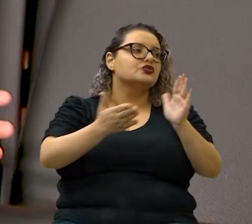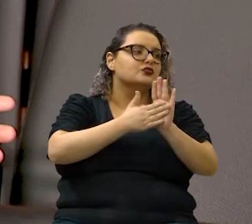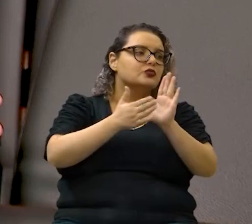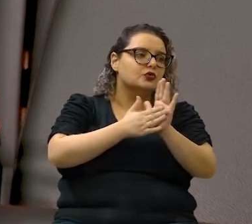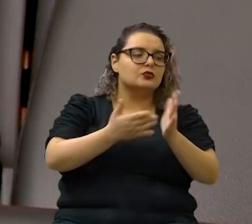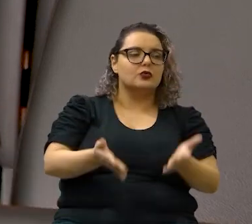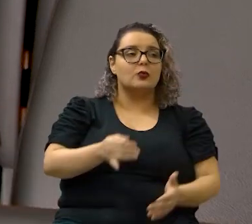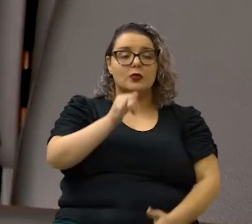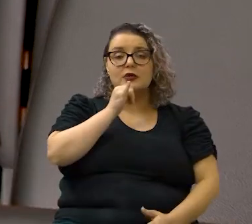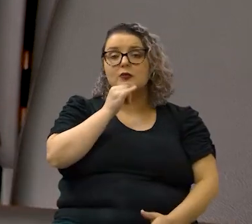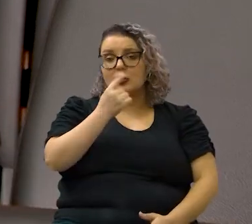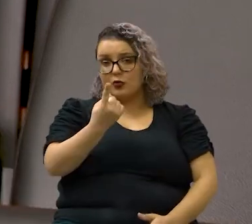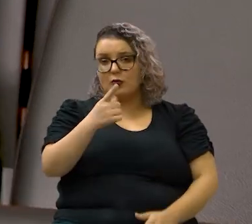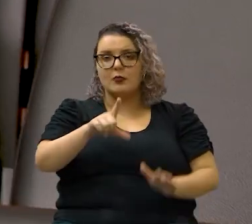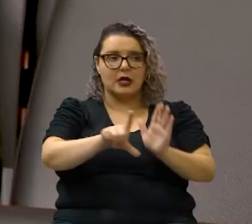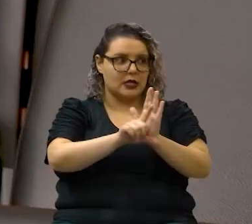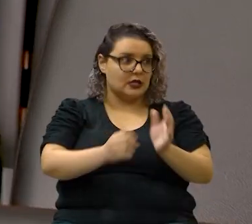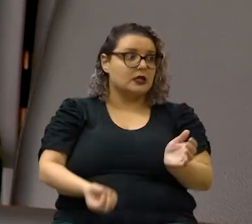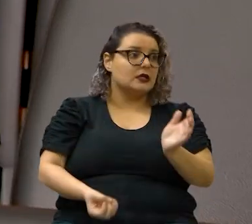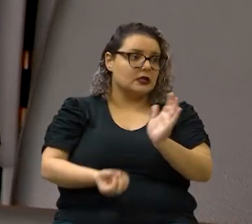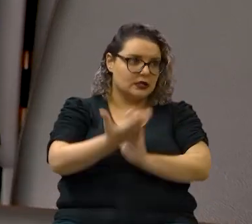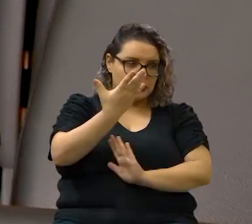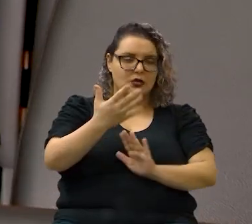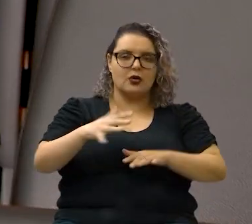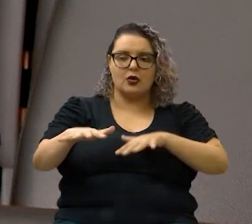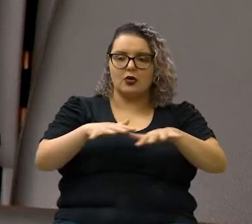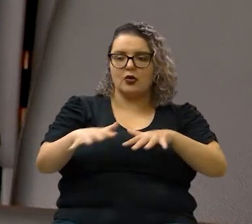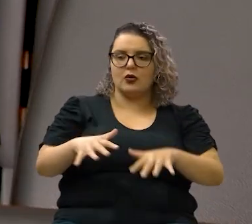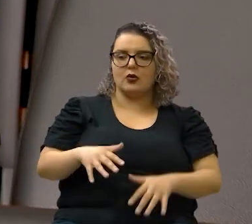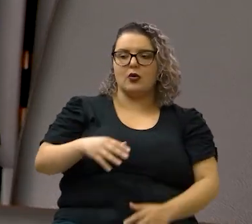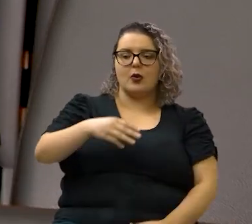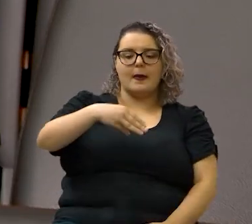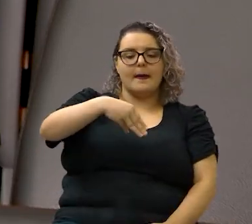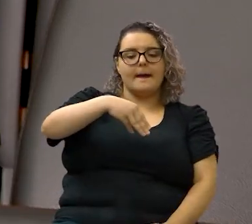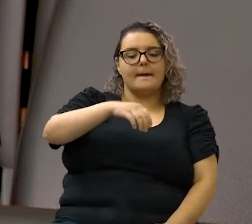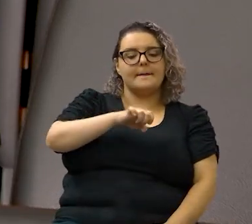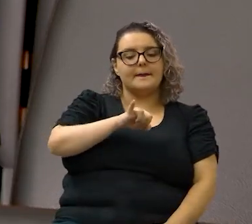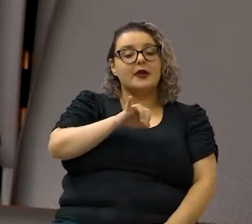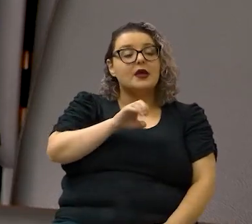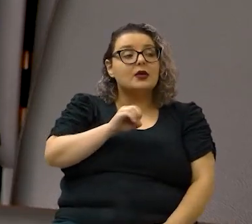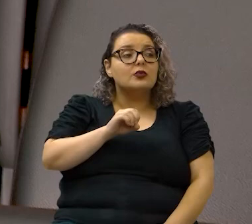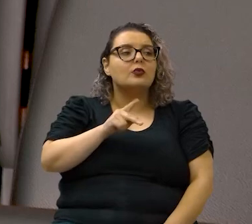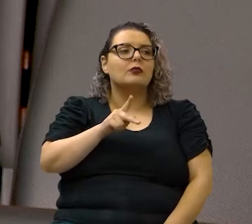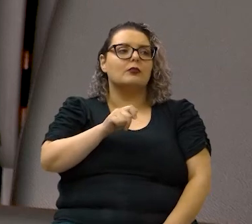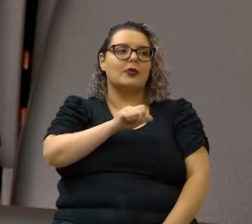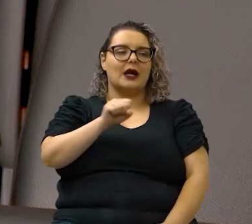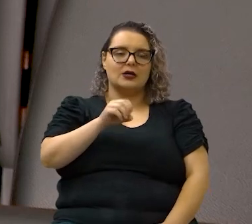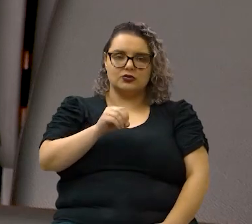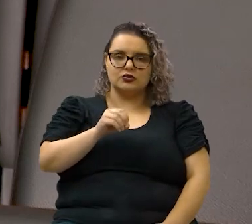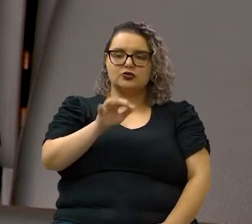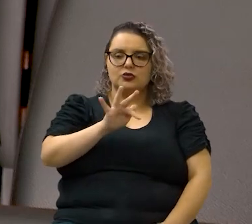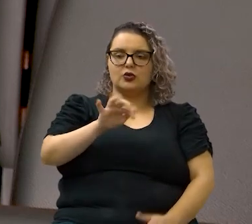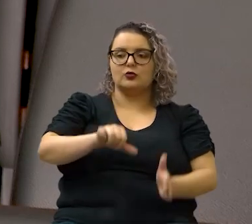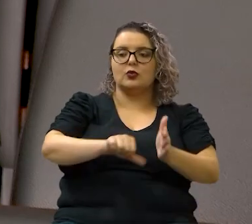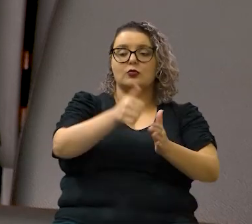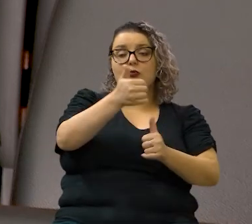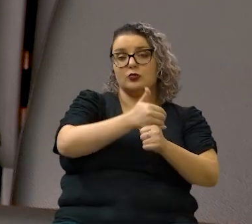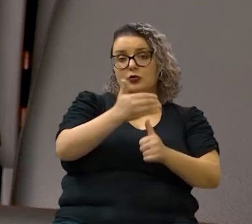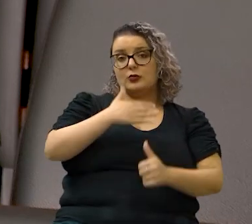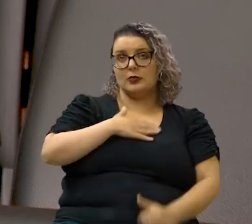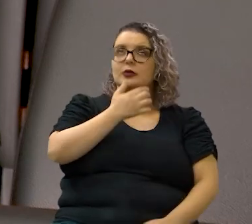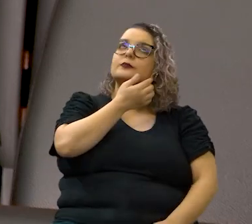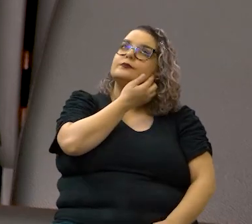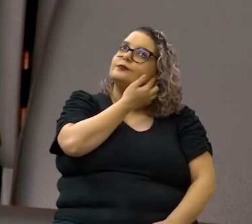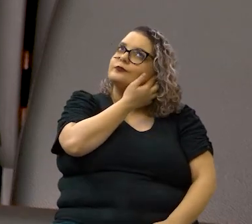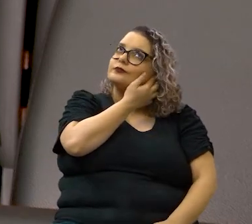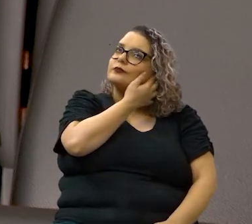Executivo. Vou citar, por exemplo, uma lei que a gente criou um movimento, que foi a lei do meio passe universitário. Foi logo no meu primeiro